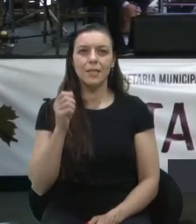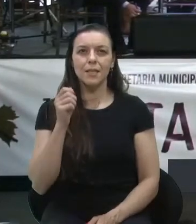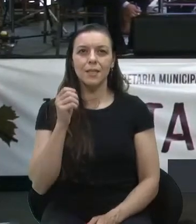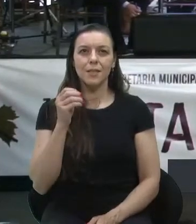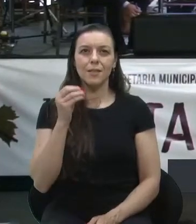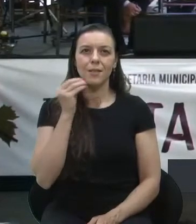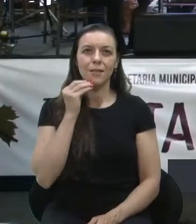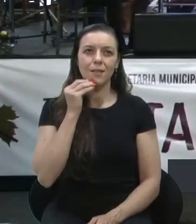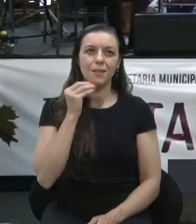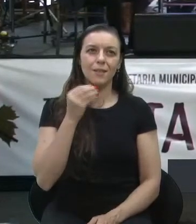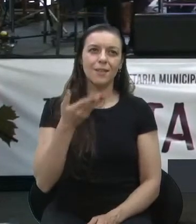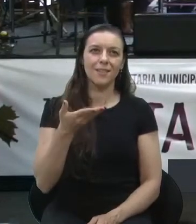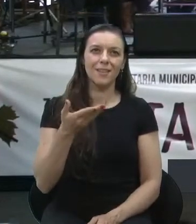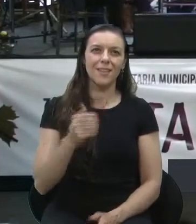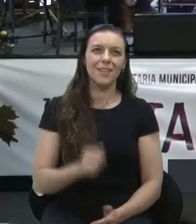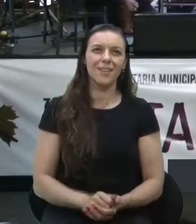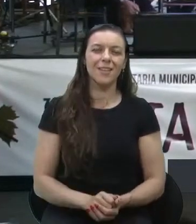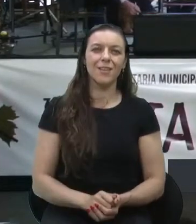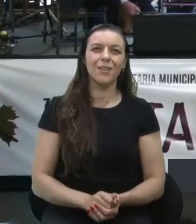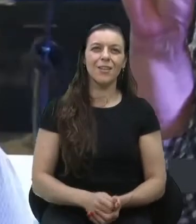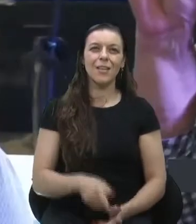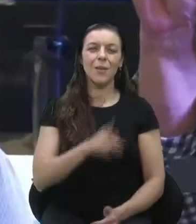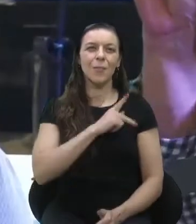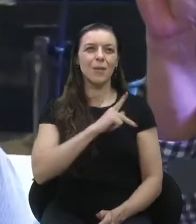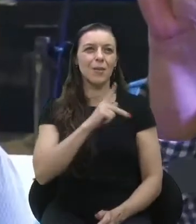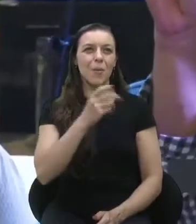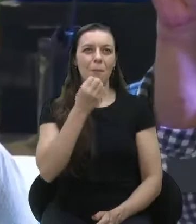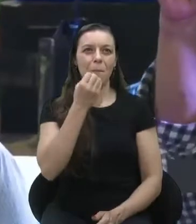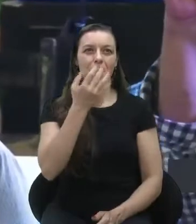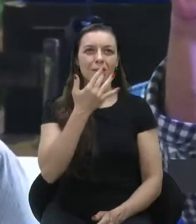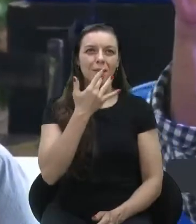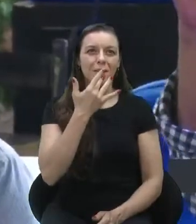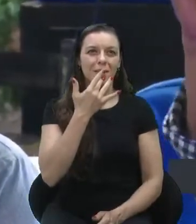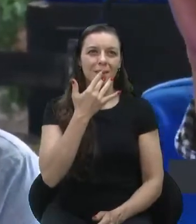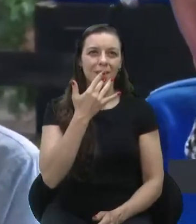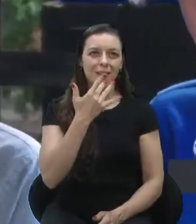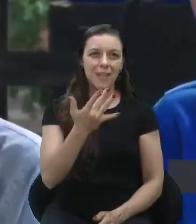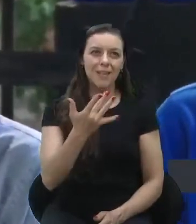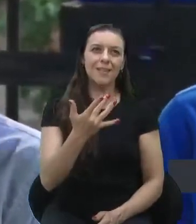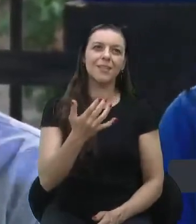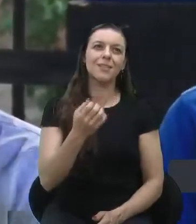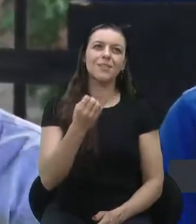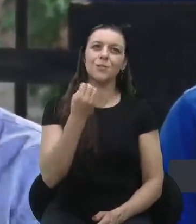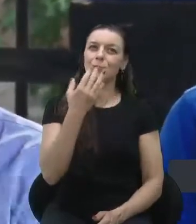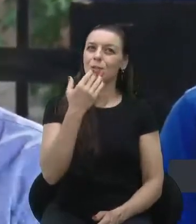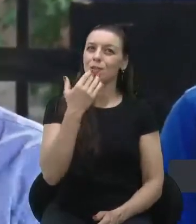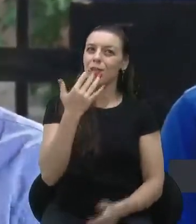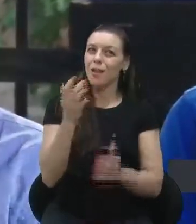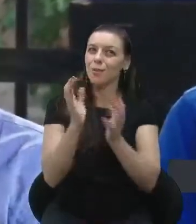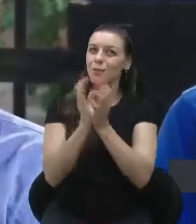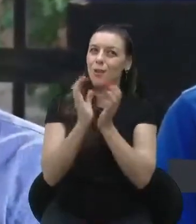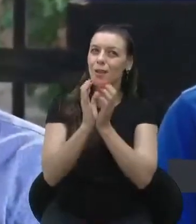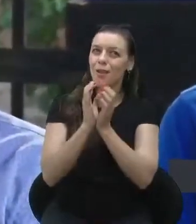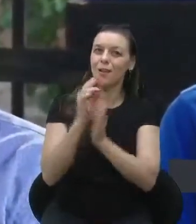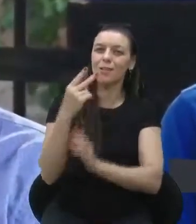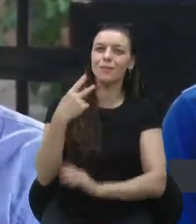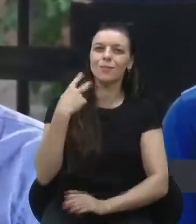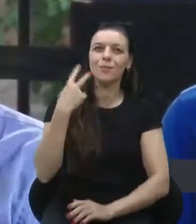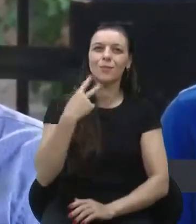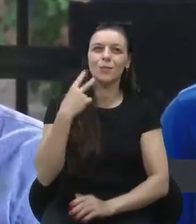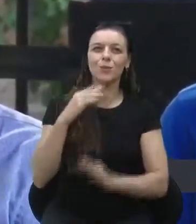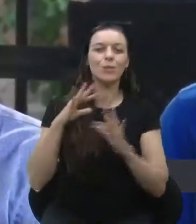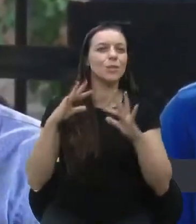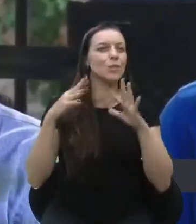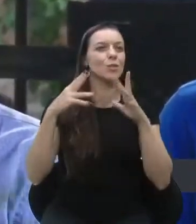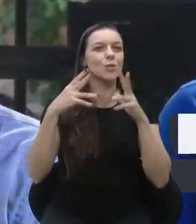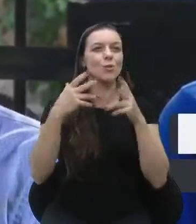Tá. Então, senhora presidente, uma boa tarde. Uma boa tarde aos nossos colegas vereadores, a todos